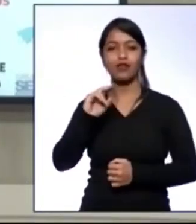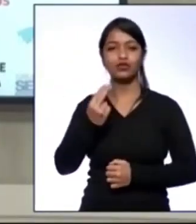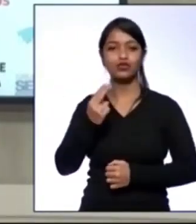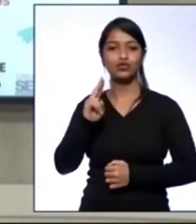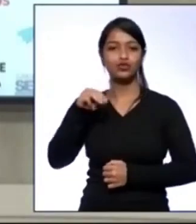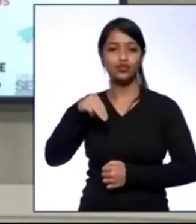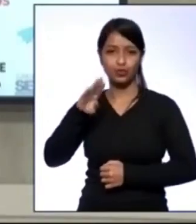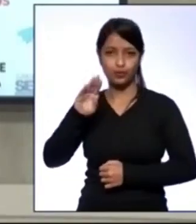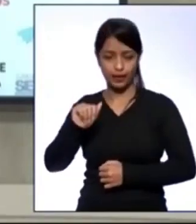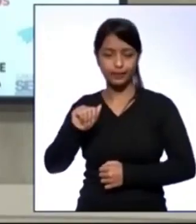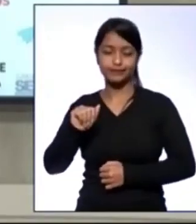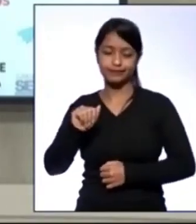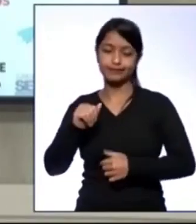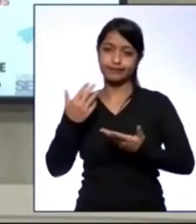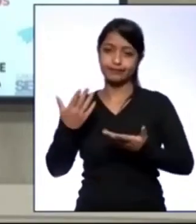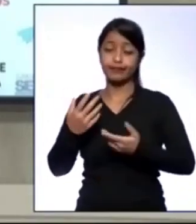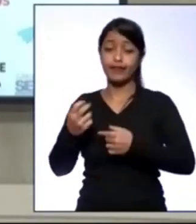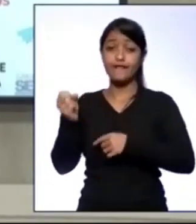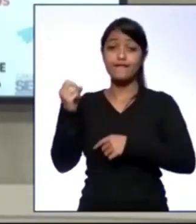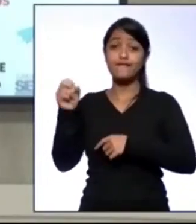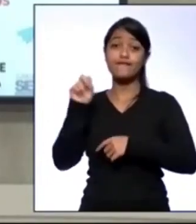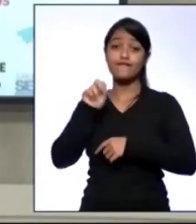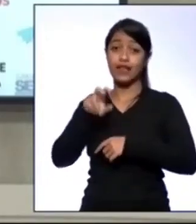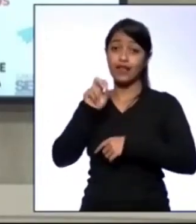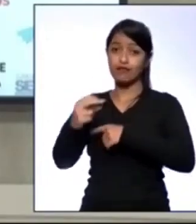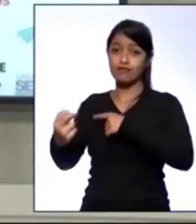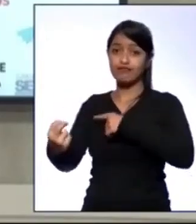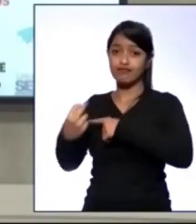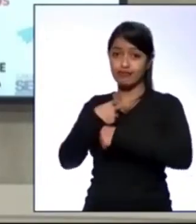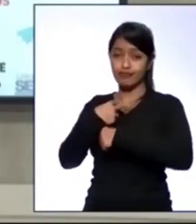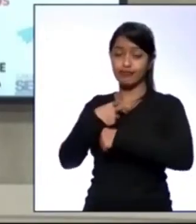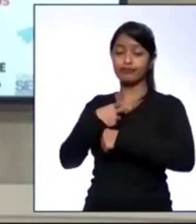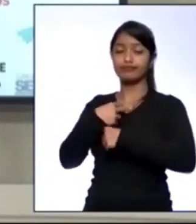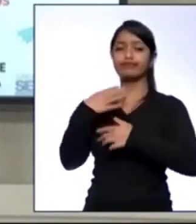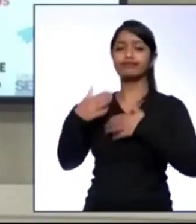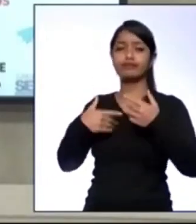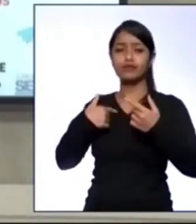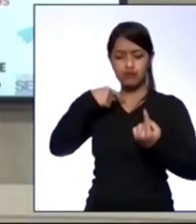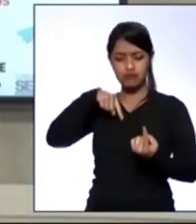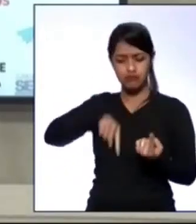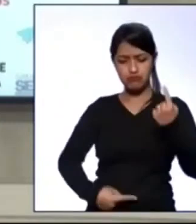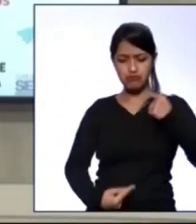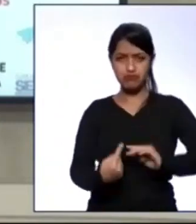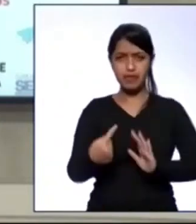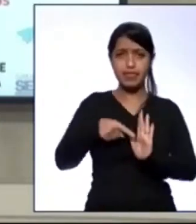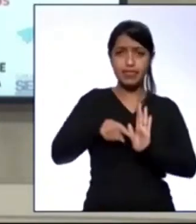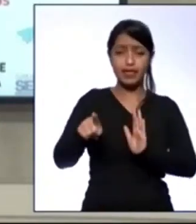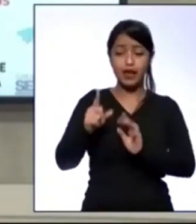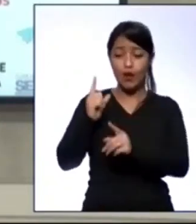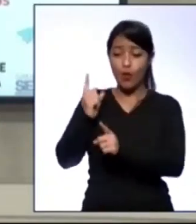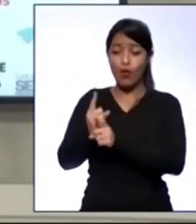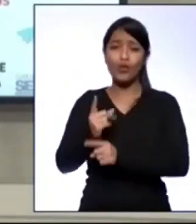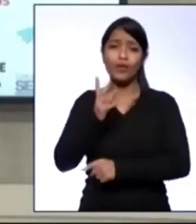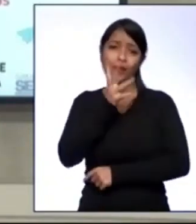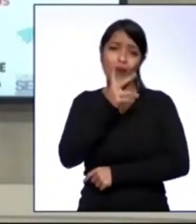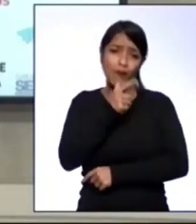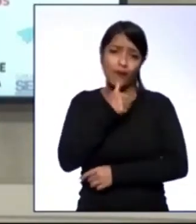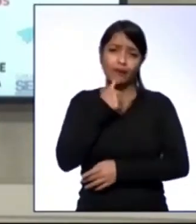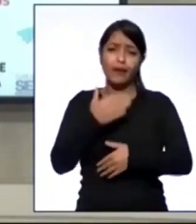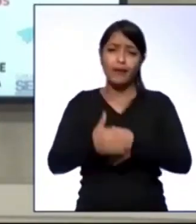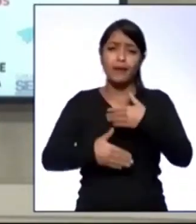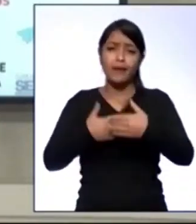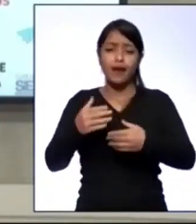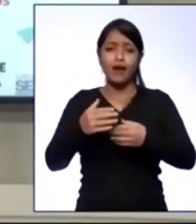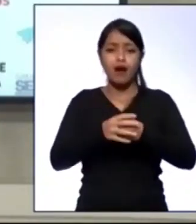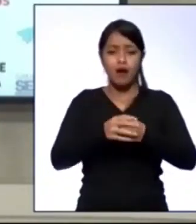eu peguei um vírus que, até ser identificado pelo meu sistema imunológico, até gerar